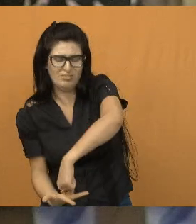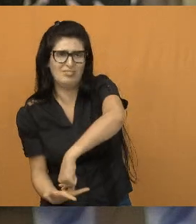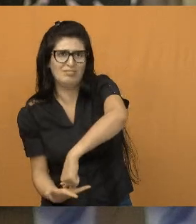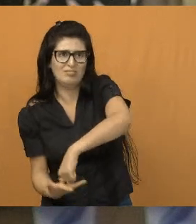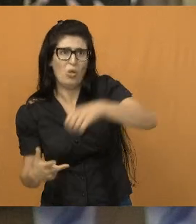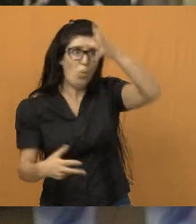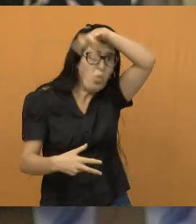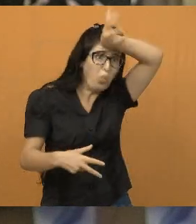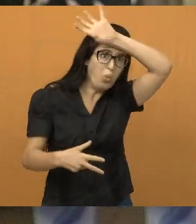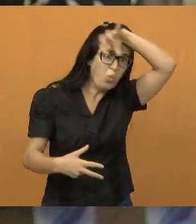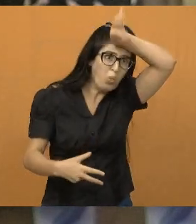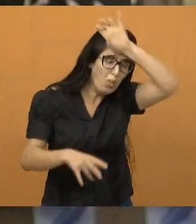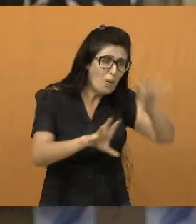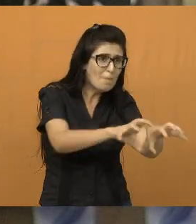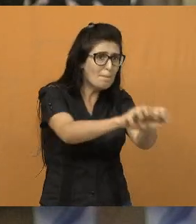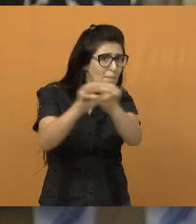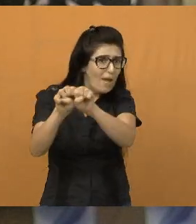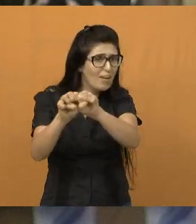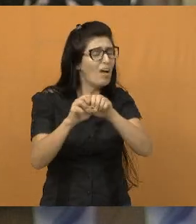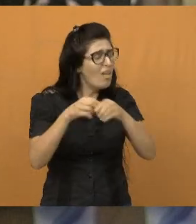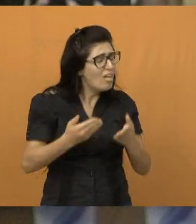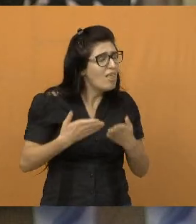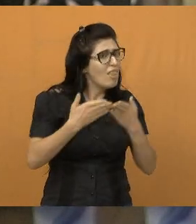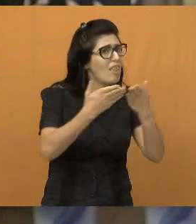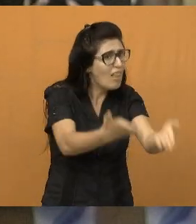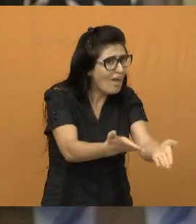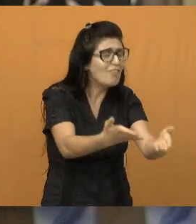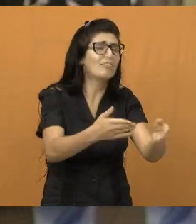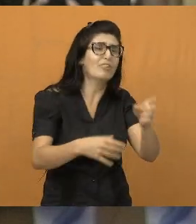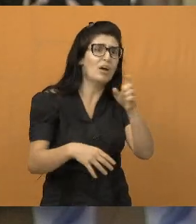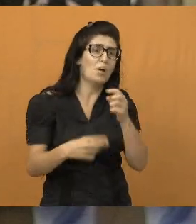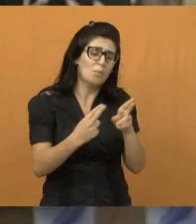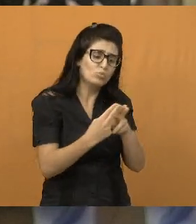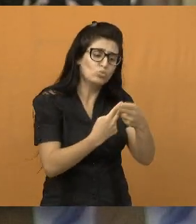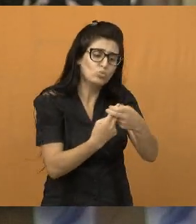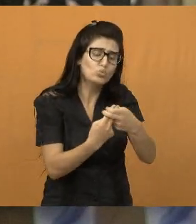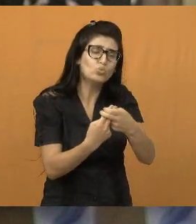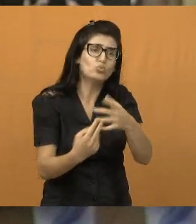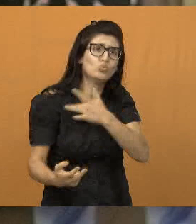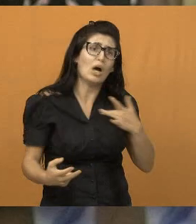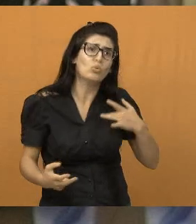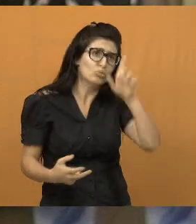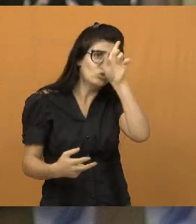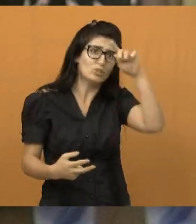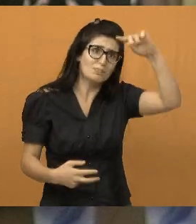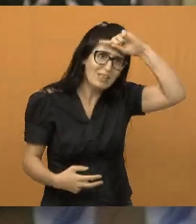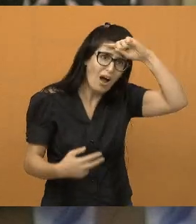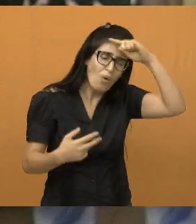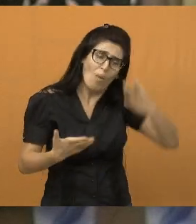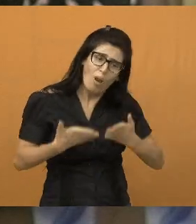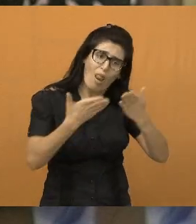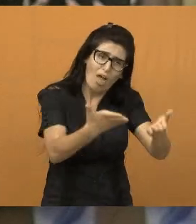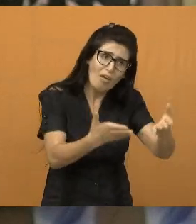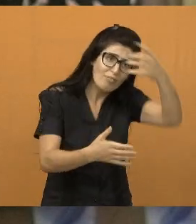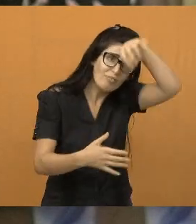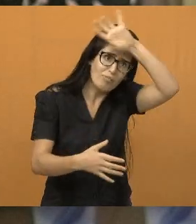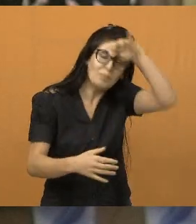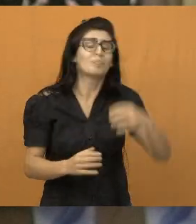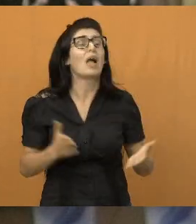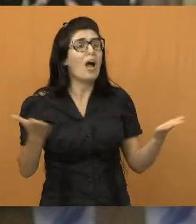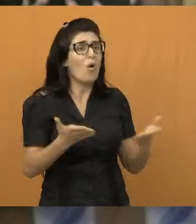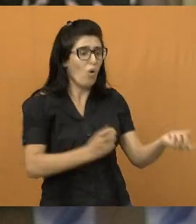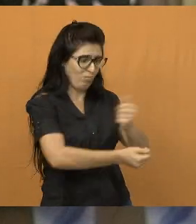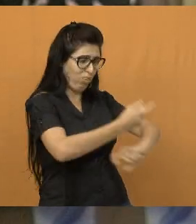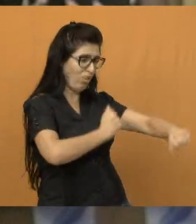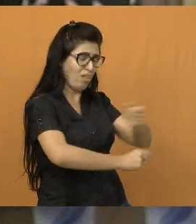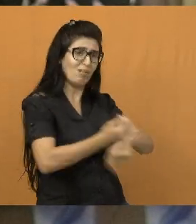SUS. Então, é a maior importância a gente estar aqui dando as nossas prestações de conta do terceiro quadrimestre, do